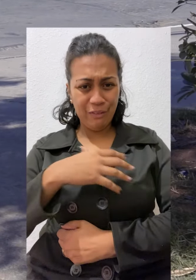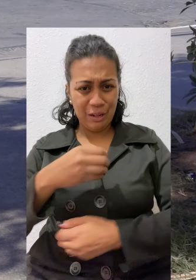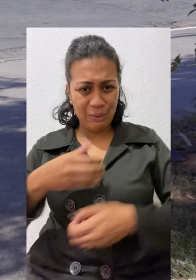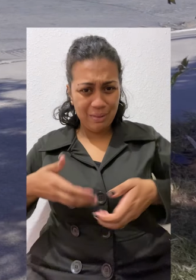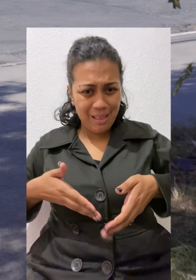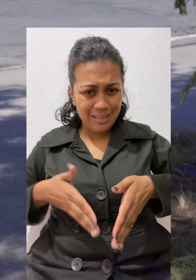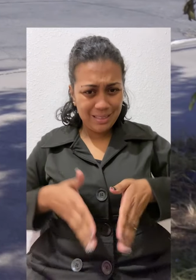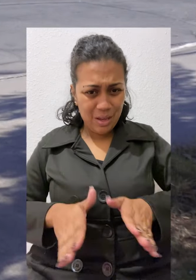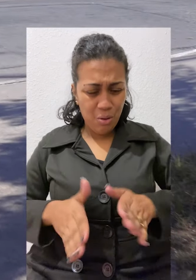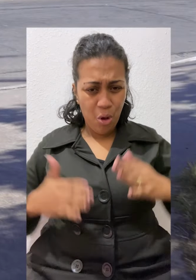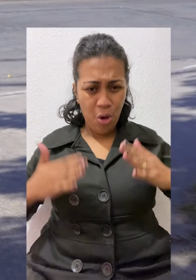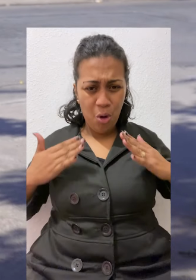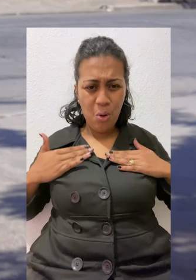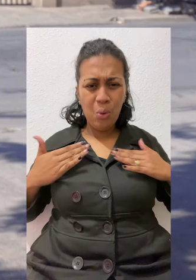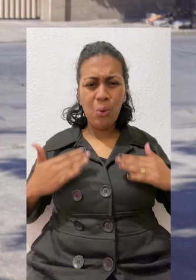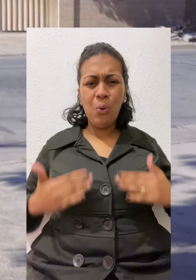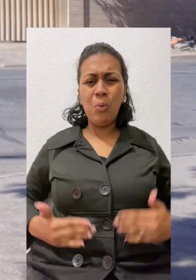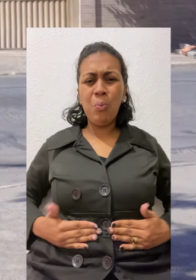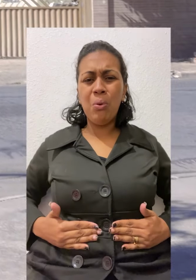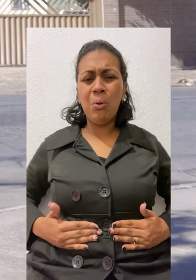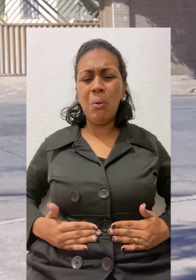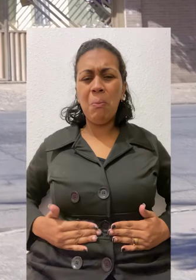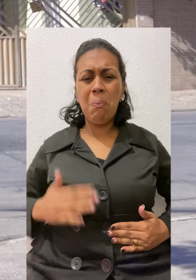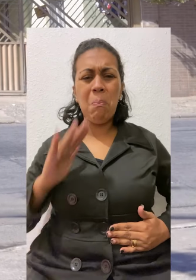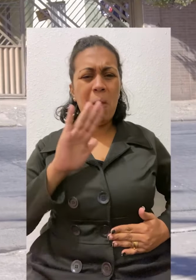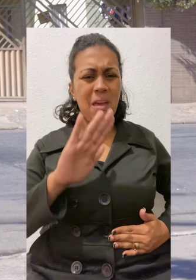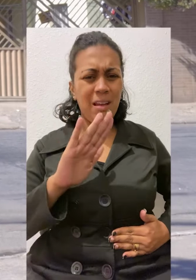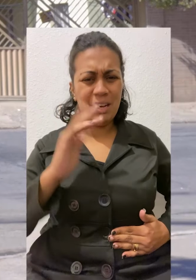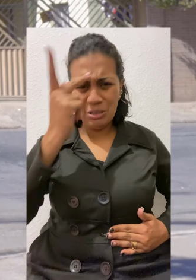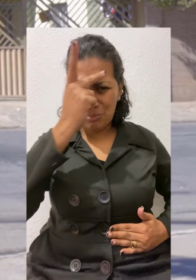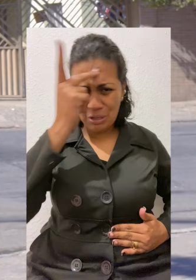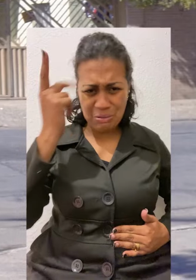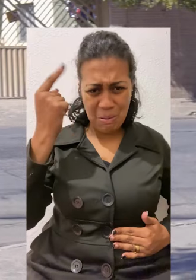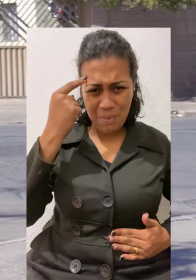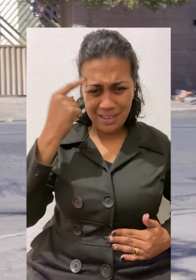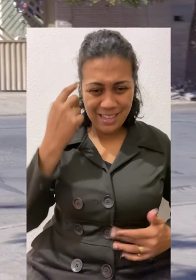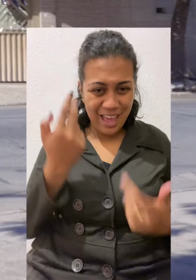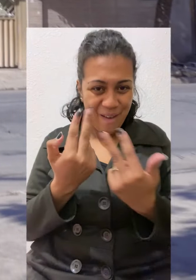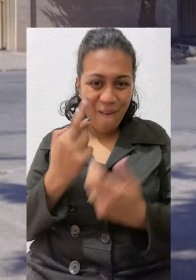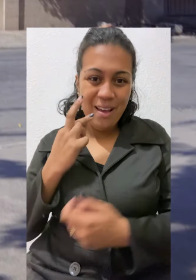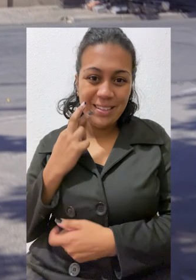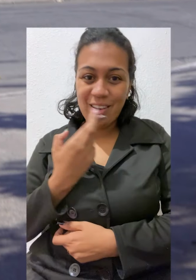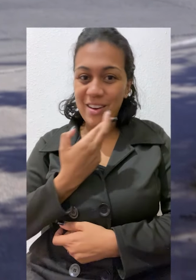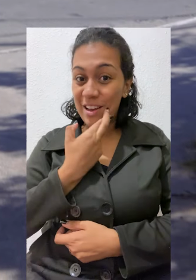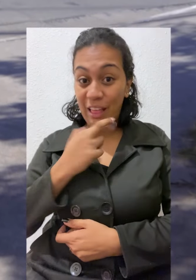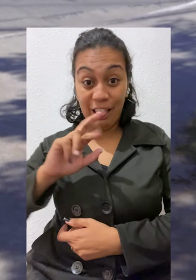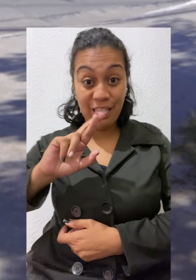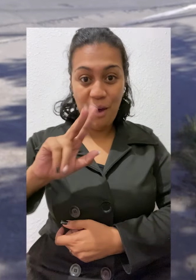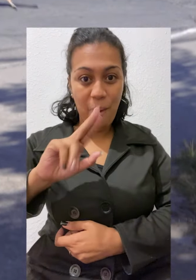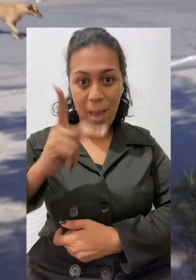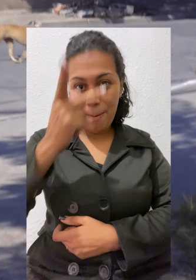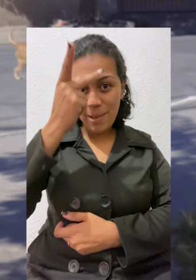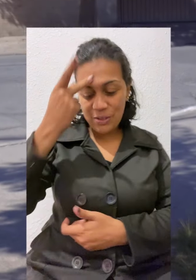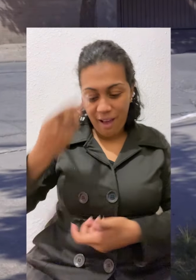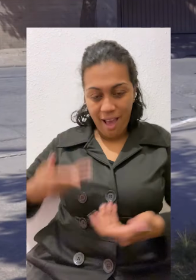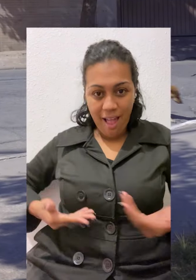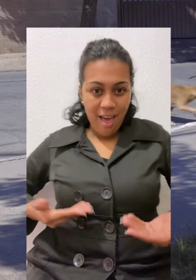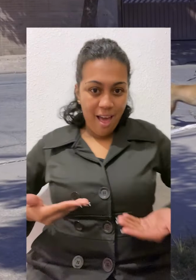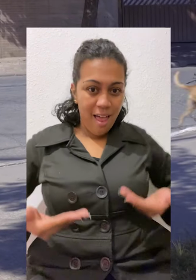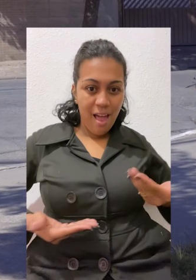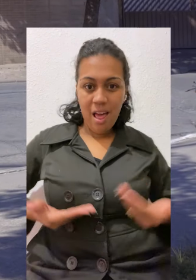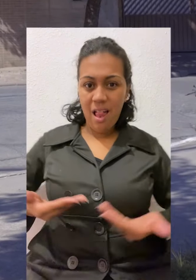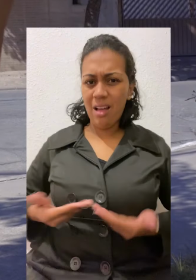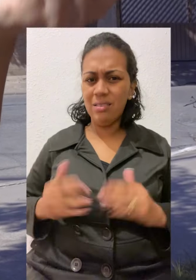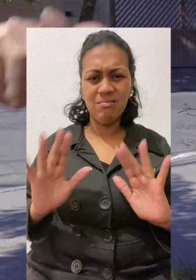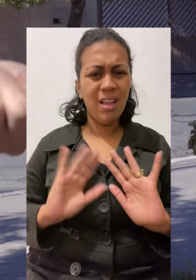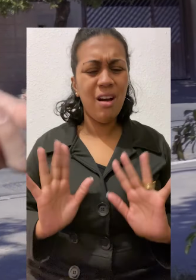pari, o meu corpo tornou-se restaurante. Não do tipo